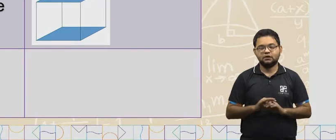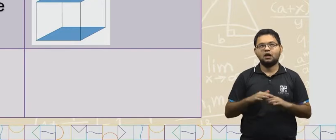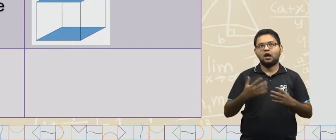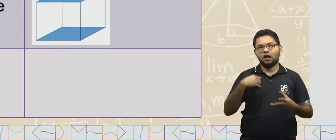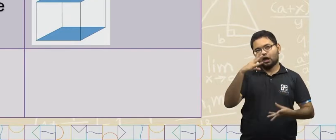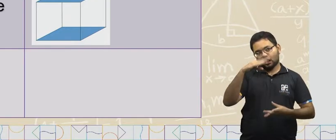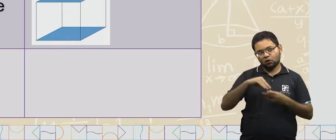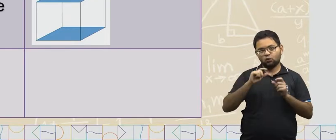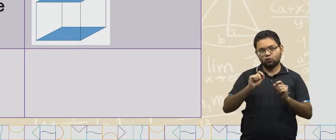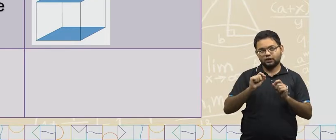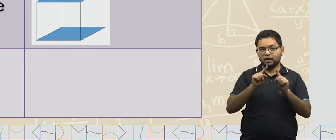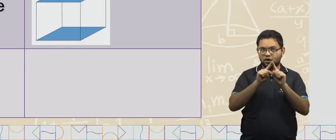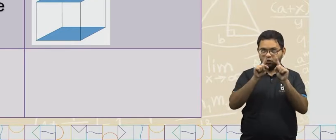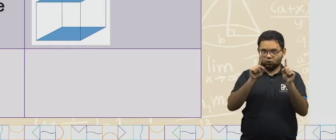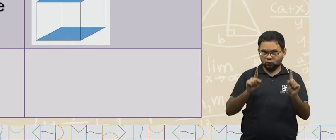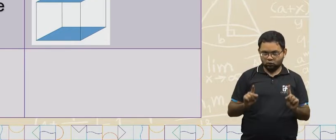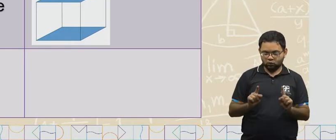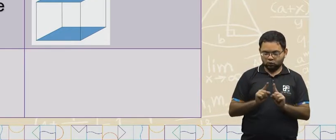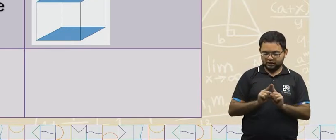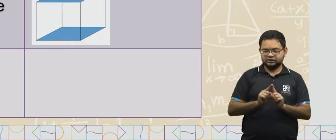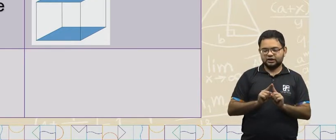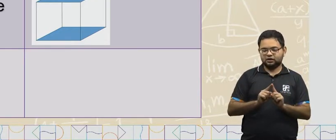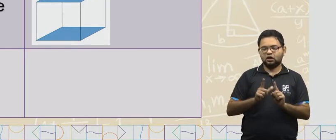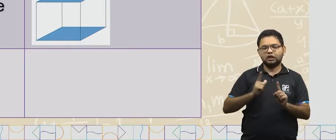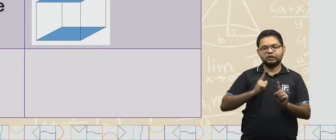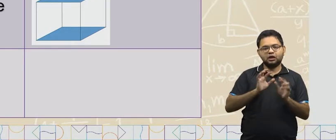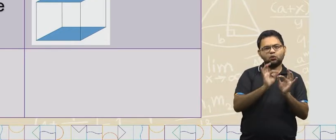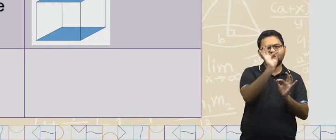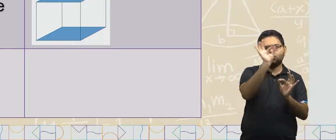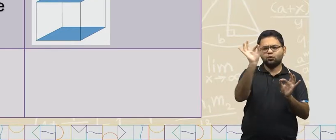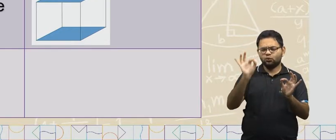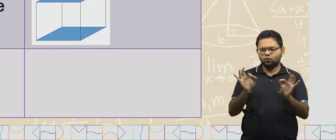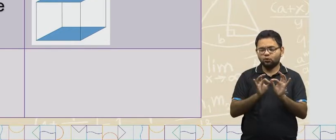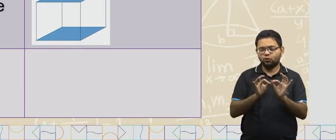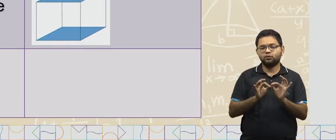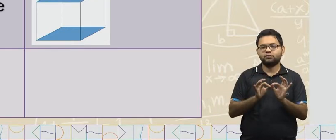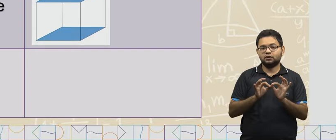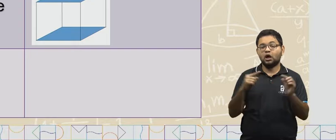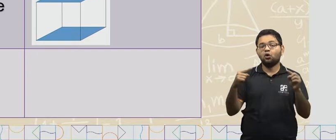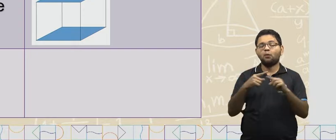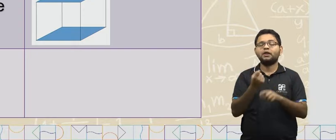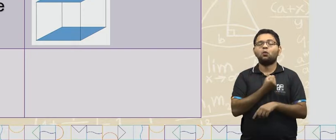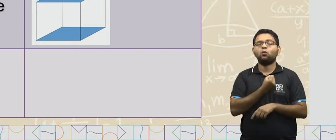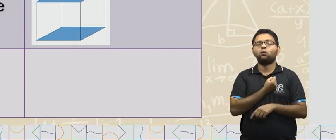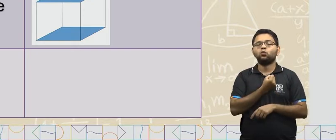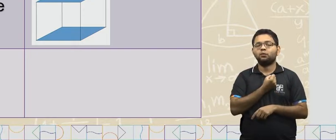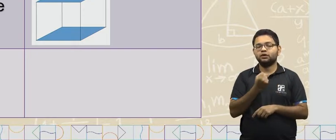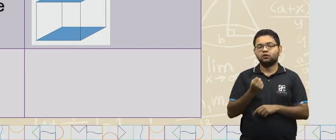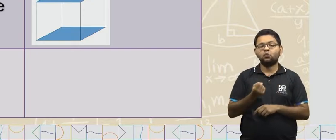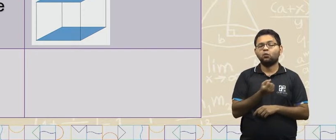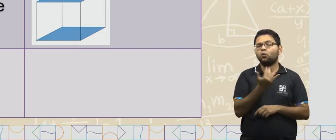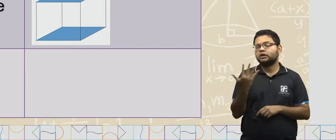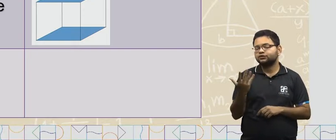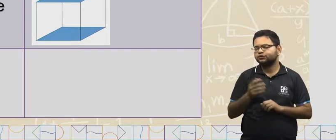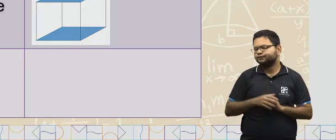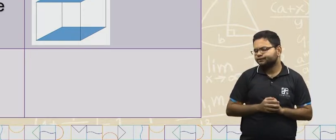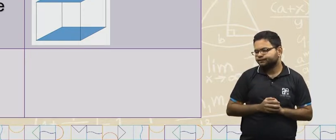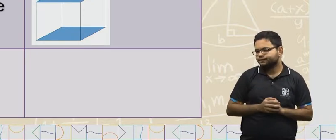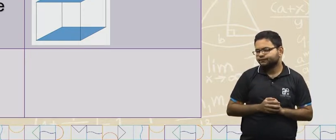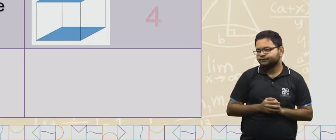como o quadrado tem 4 vértices, o prisma de base quadrangular tem quantas